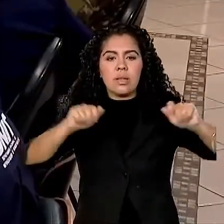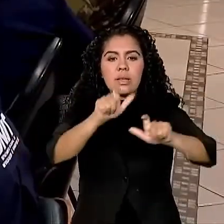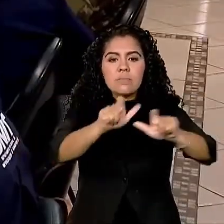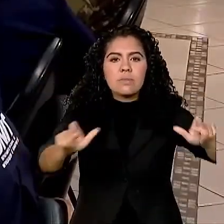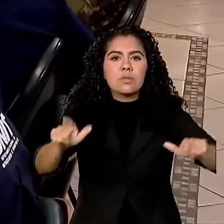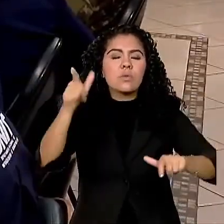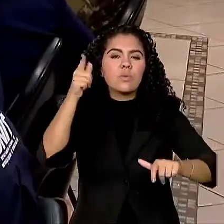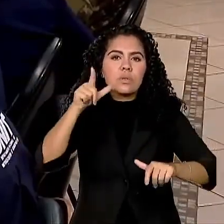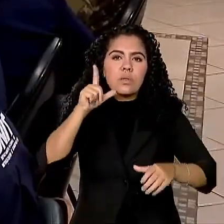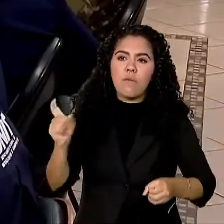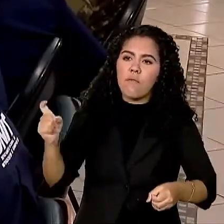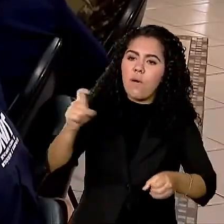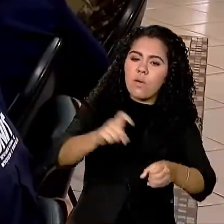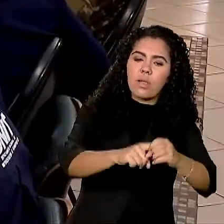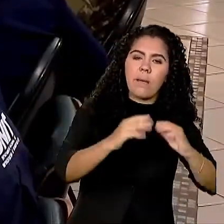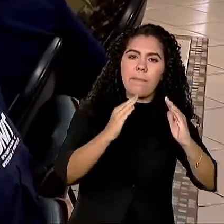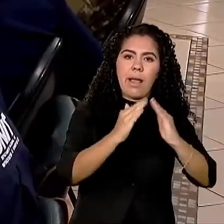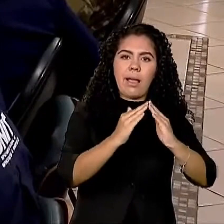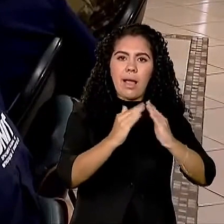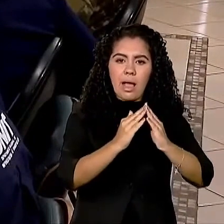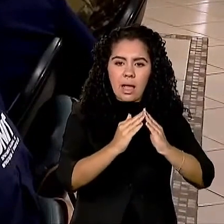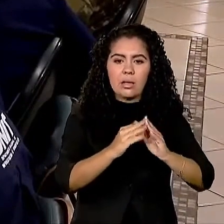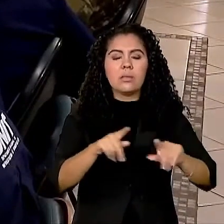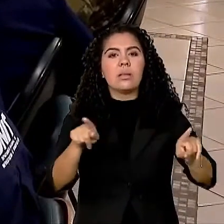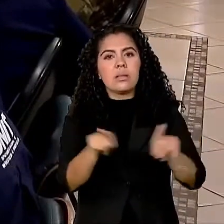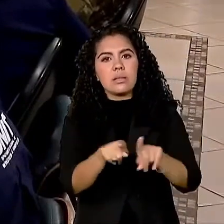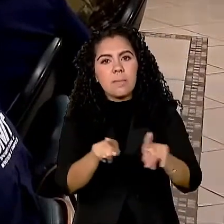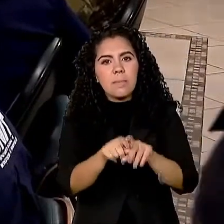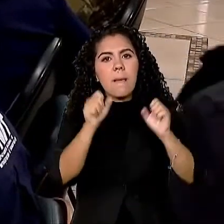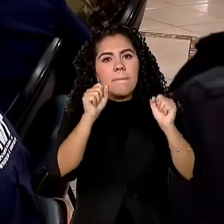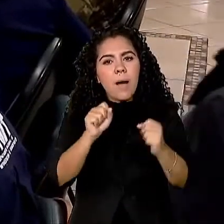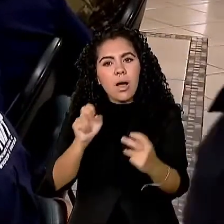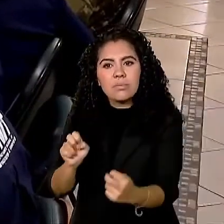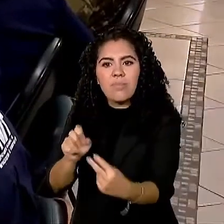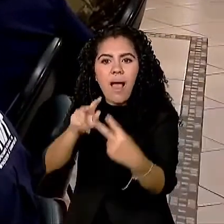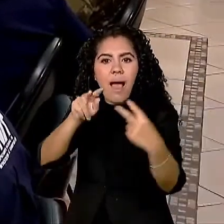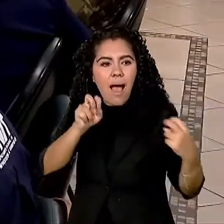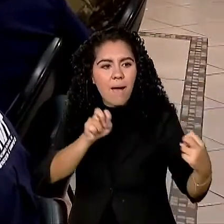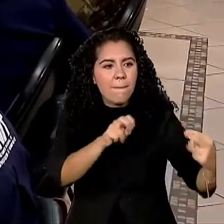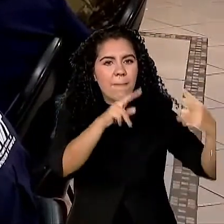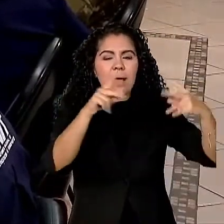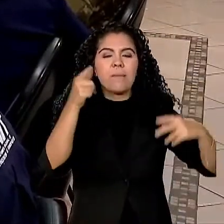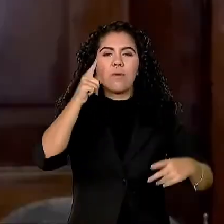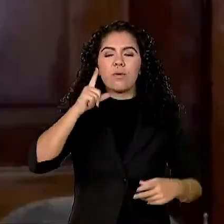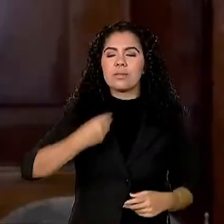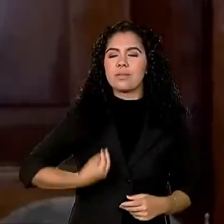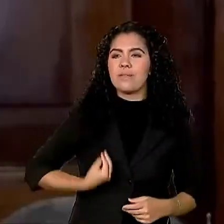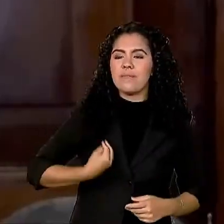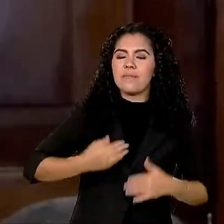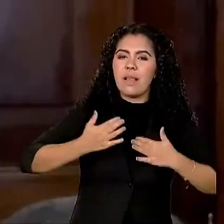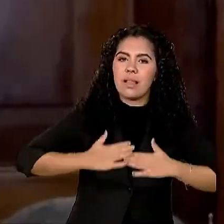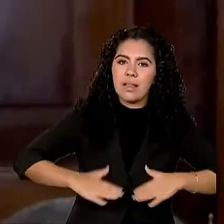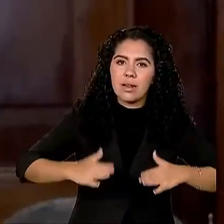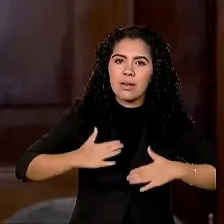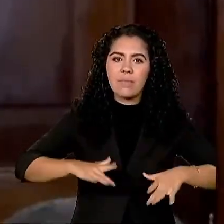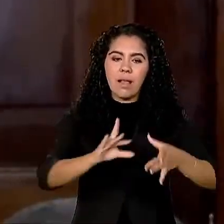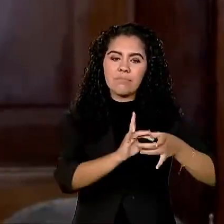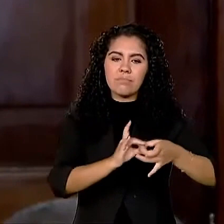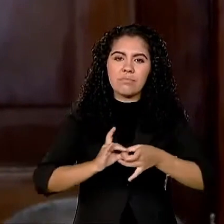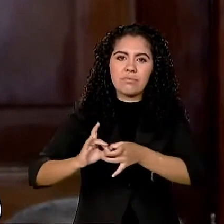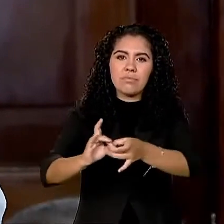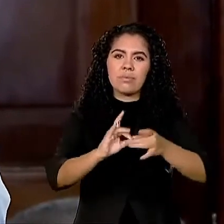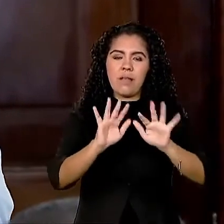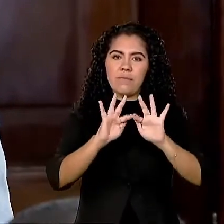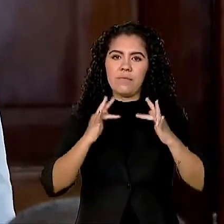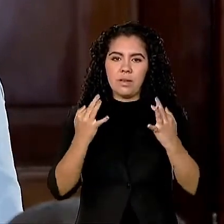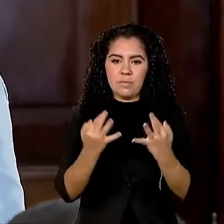suas casas, para que as pessoas possam se reencontrar e viver a sua vida tranquilamente e em harmonia com a família. Isso do ponto